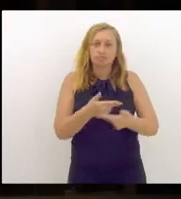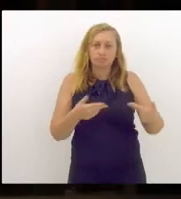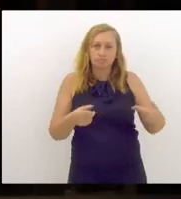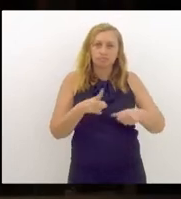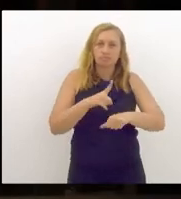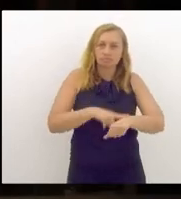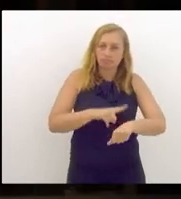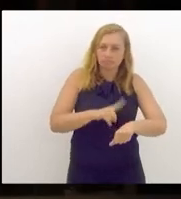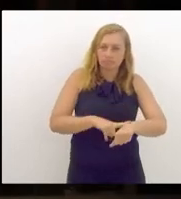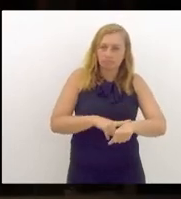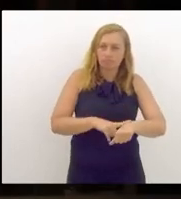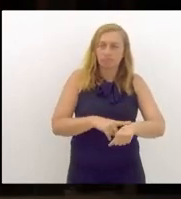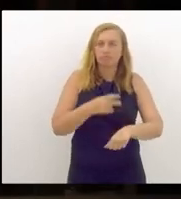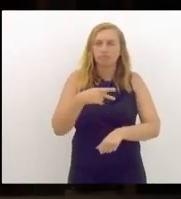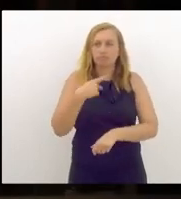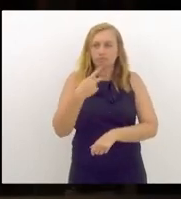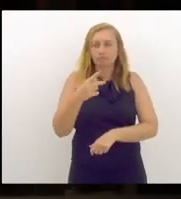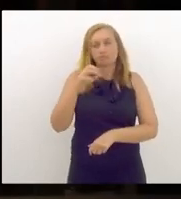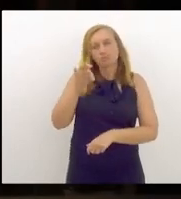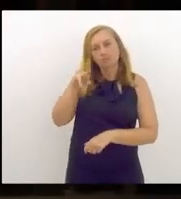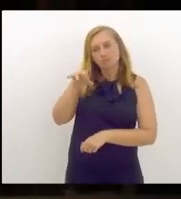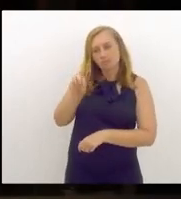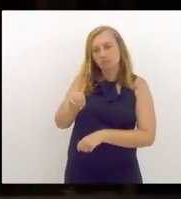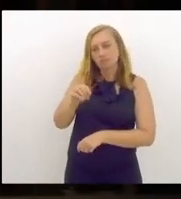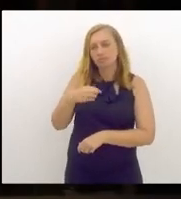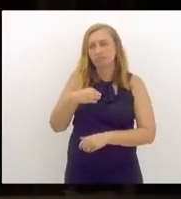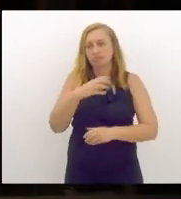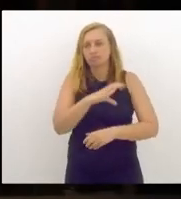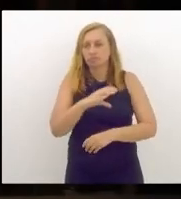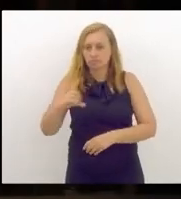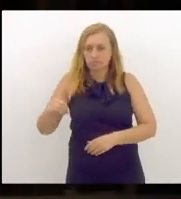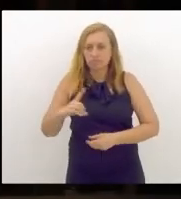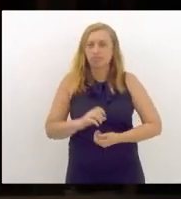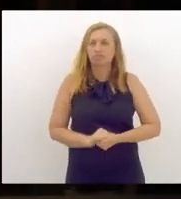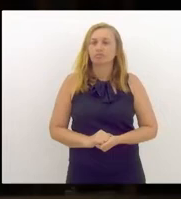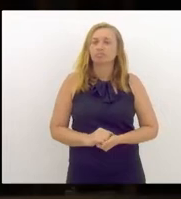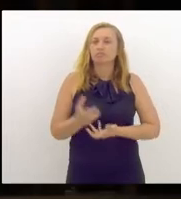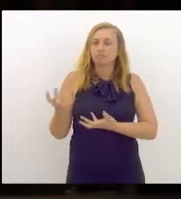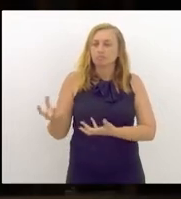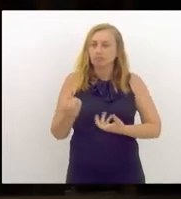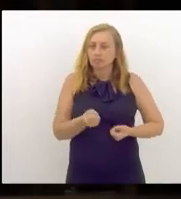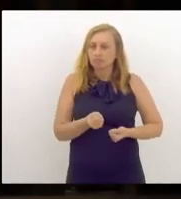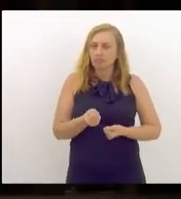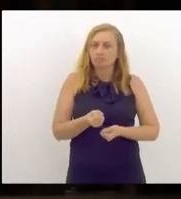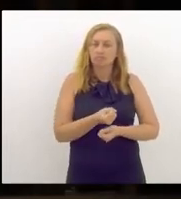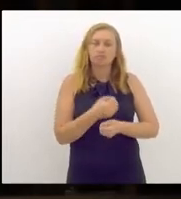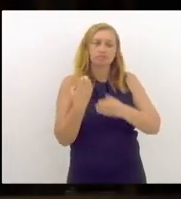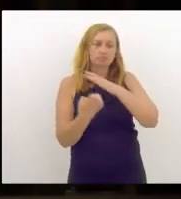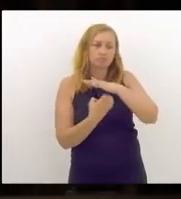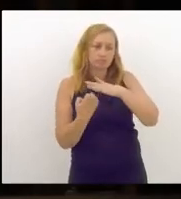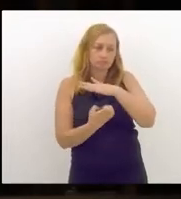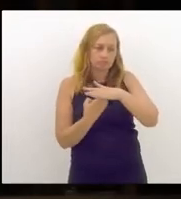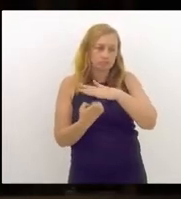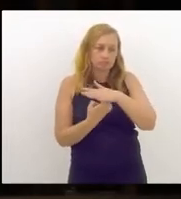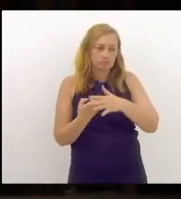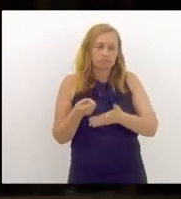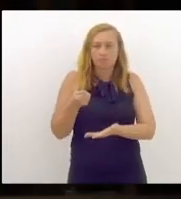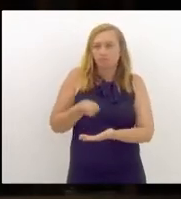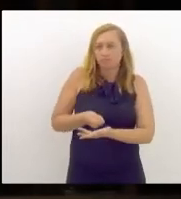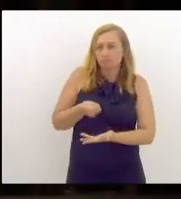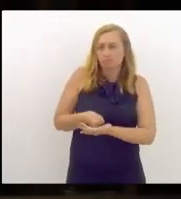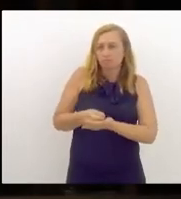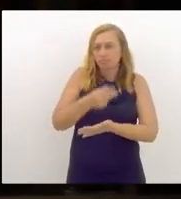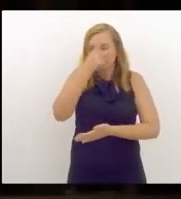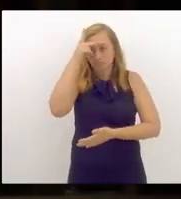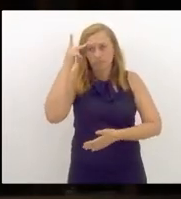momentos pelo fala Subúrbio coletivo que o coordeno é eu recebia de empresas que obrigavam